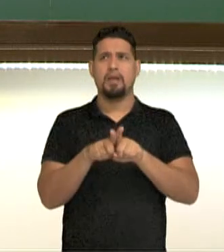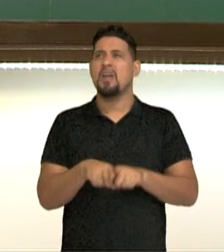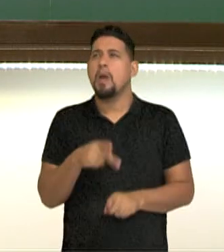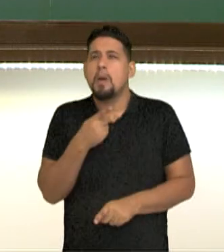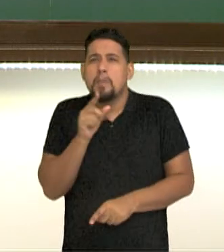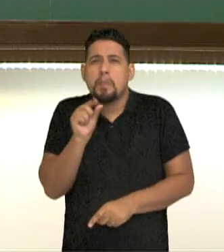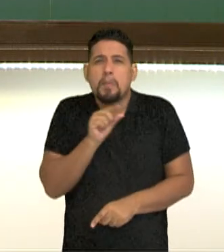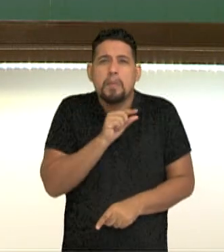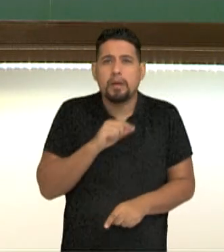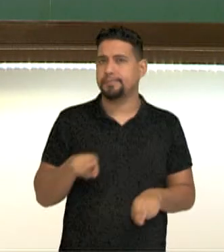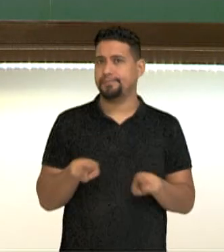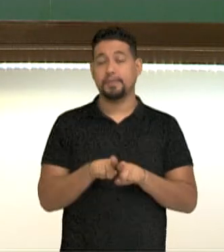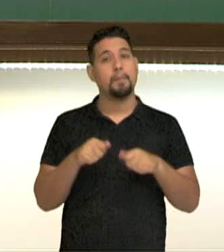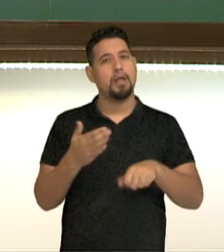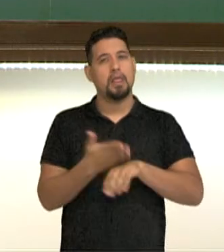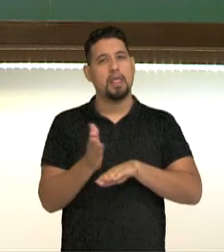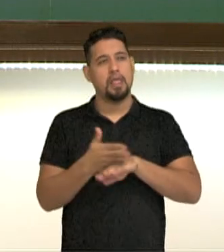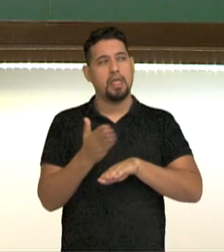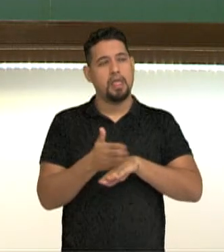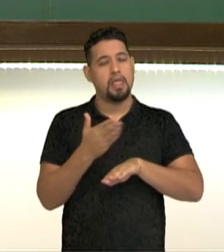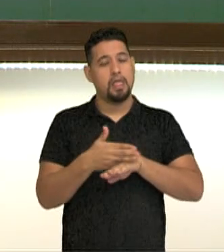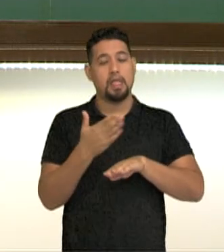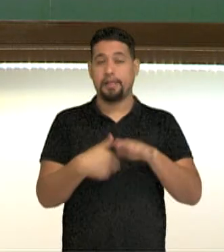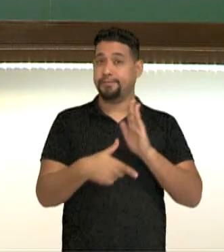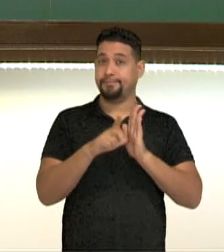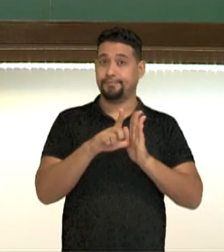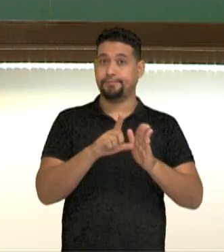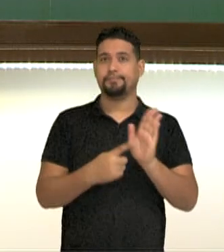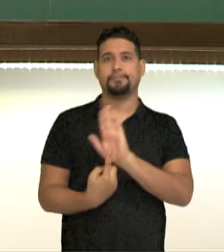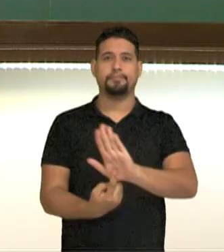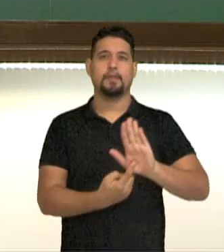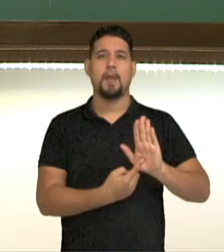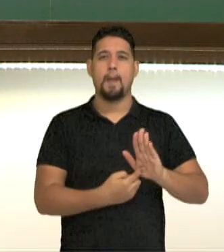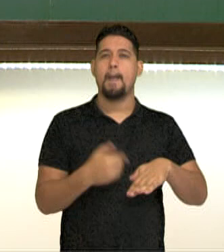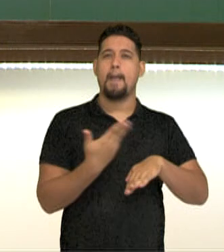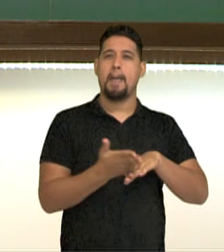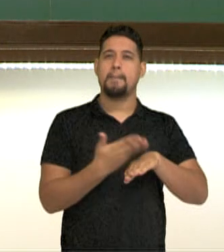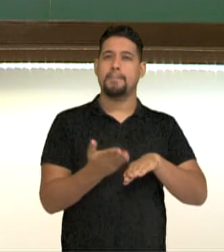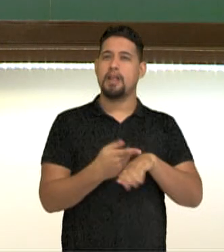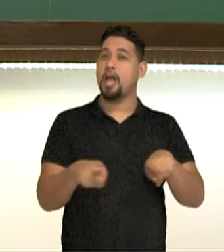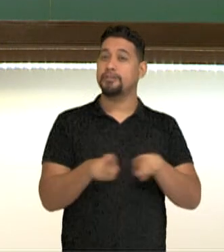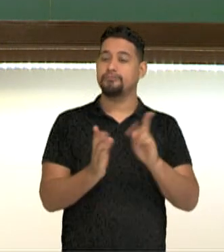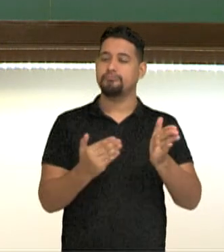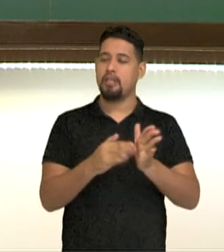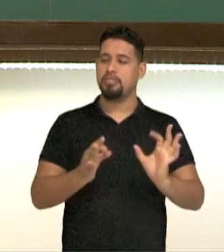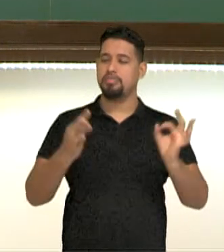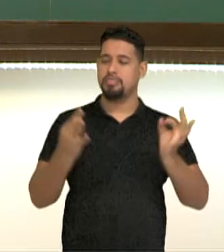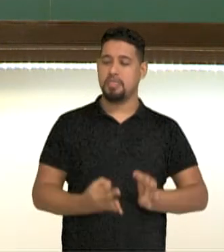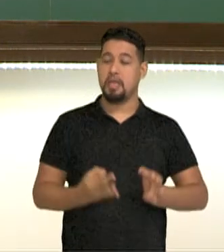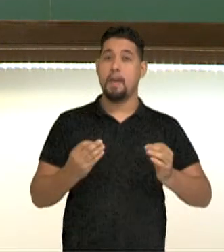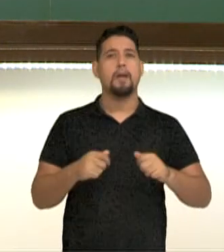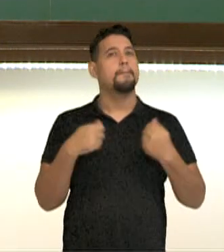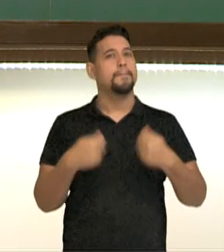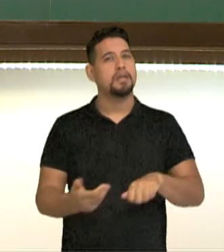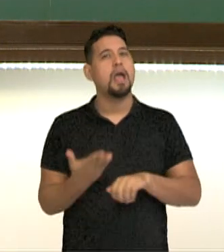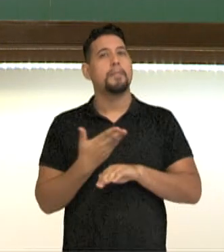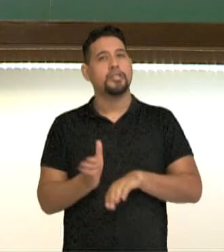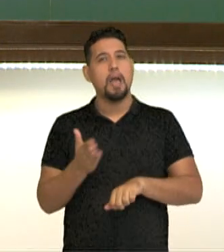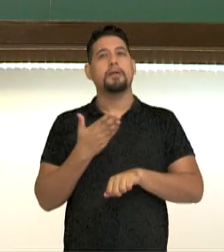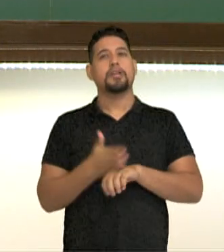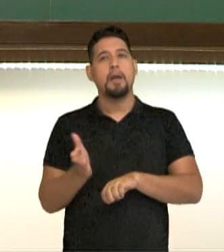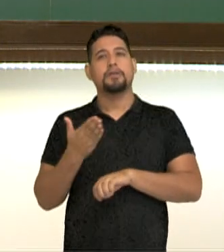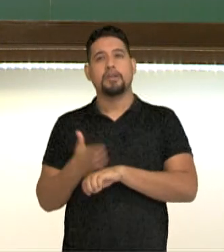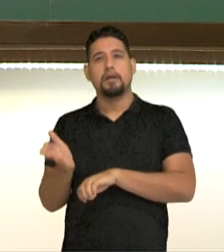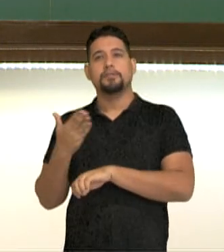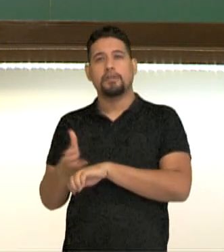precisa praticar várias vezes a sua apresentação. A prática leva à perfeição. Então, pratique várias vezes para